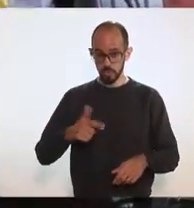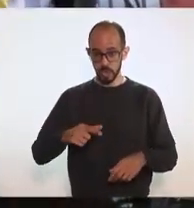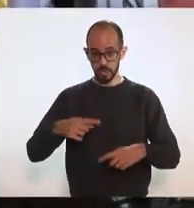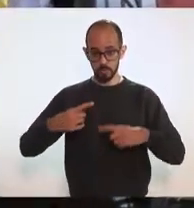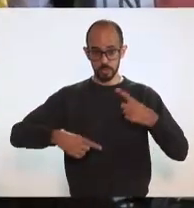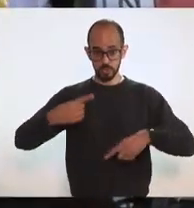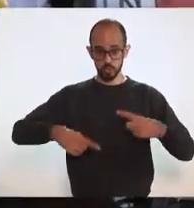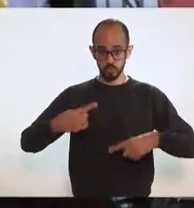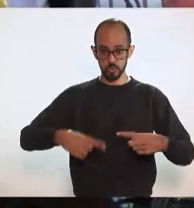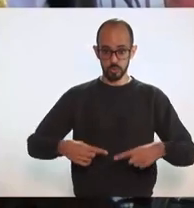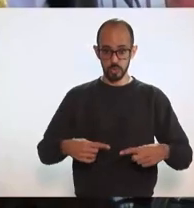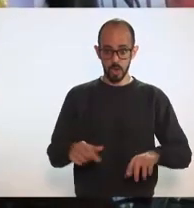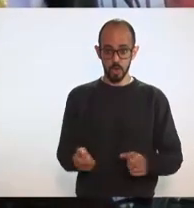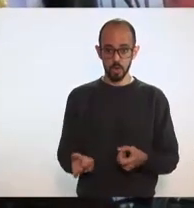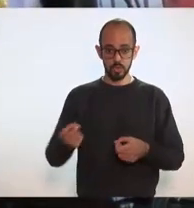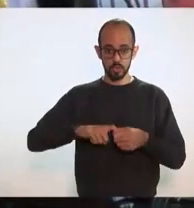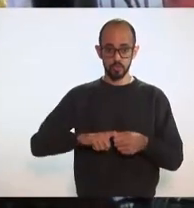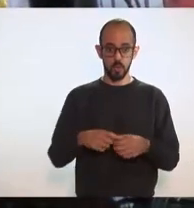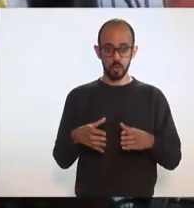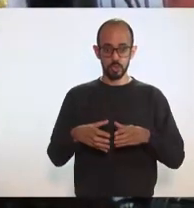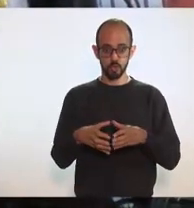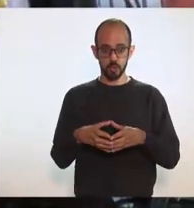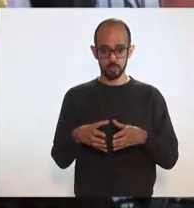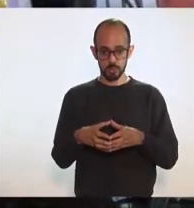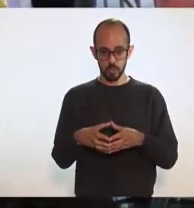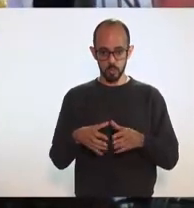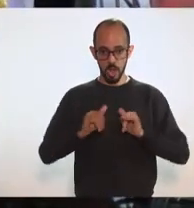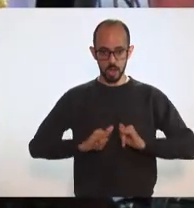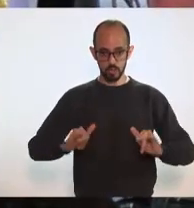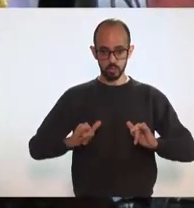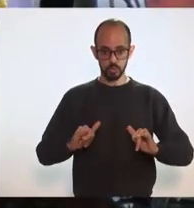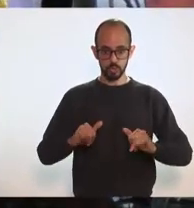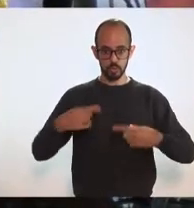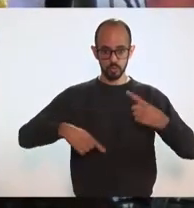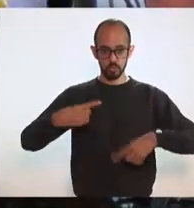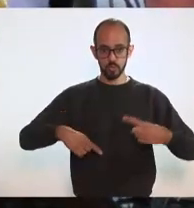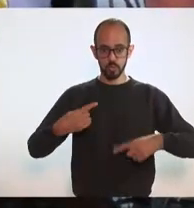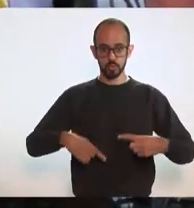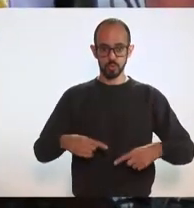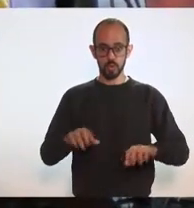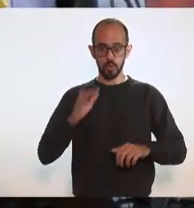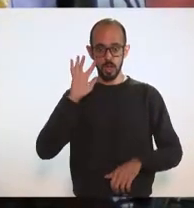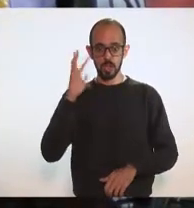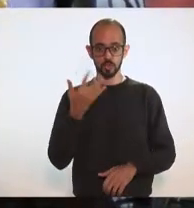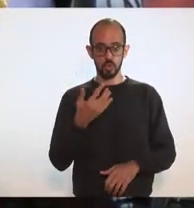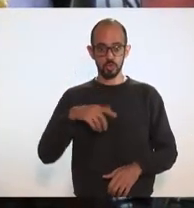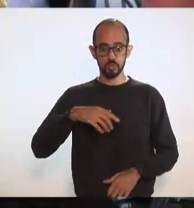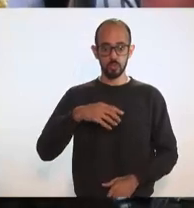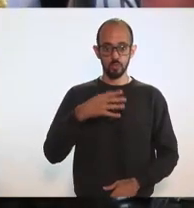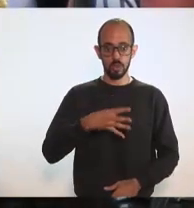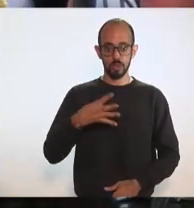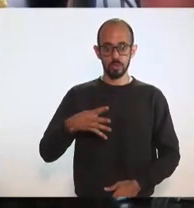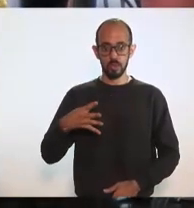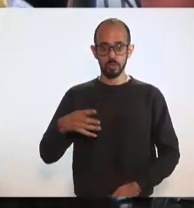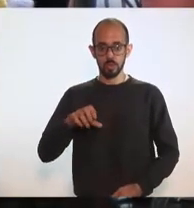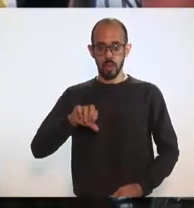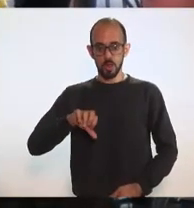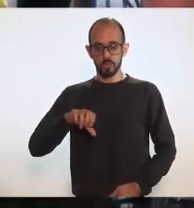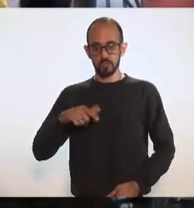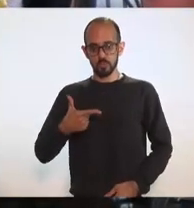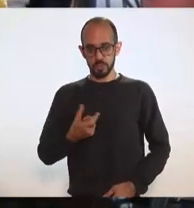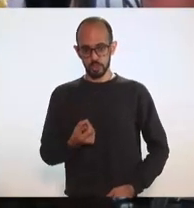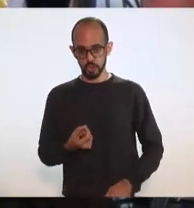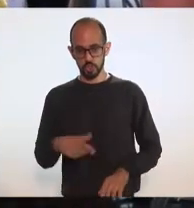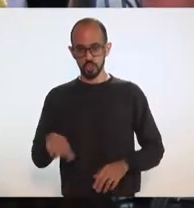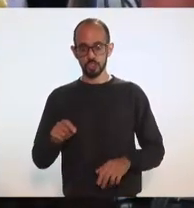recebeu 4 emendas e retorna às comissões. Anuncio em discussão única projeto de resolução 489 de 20, de autoria do deputado Rodrigo Amorim,